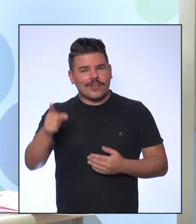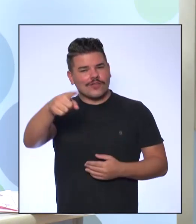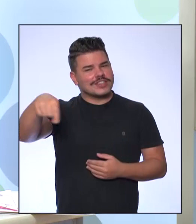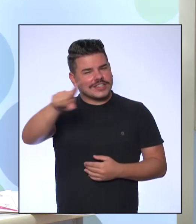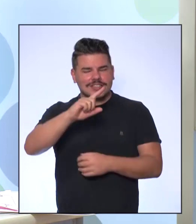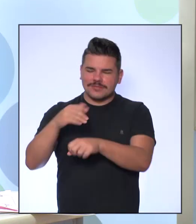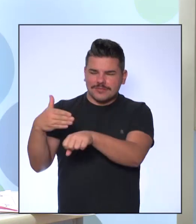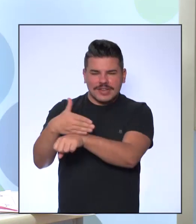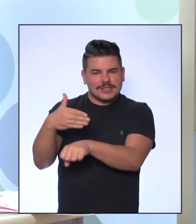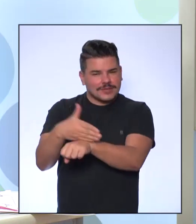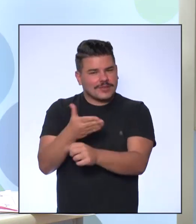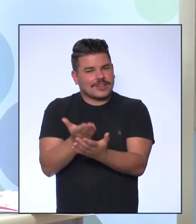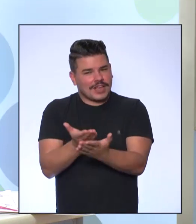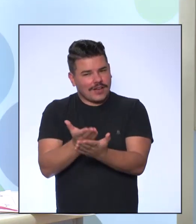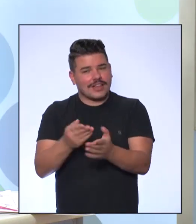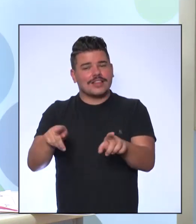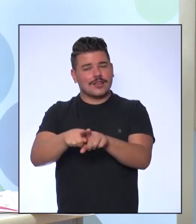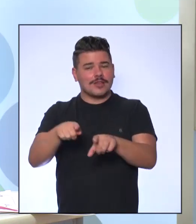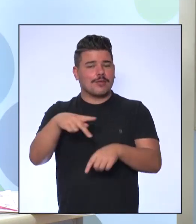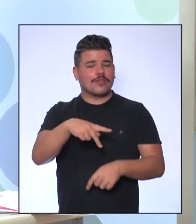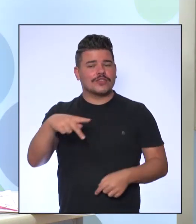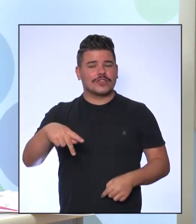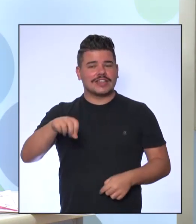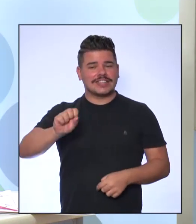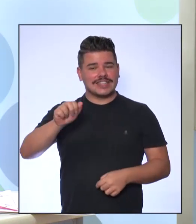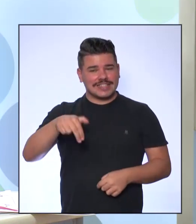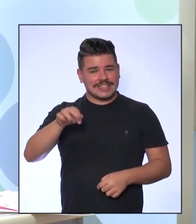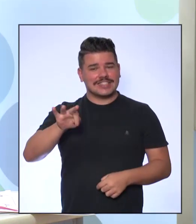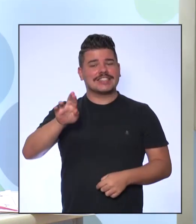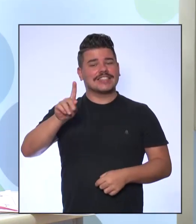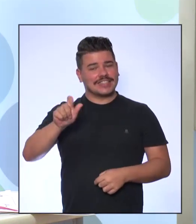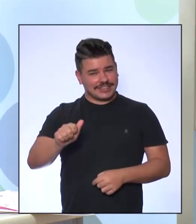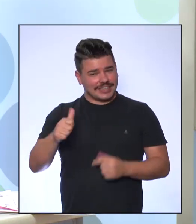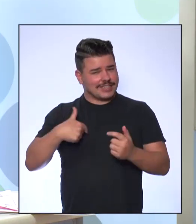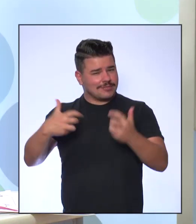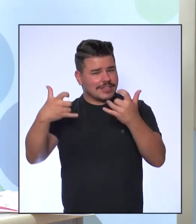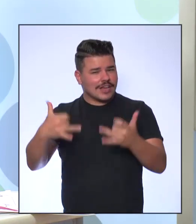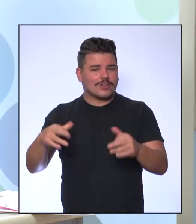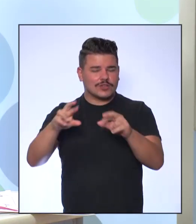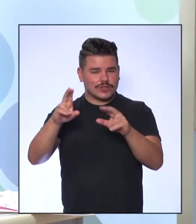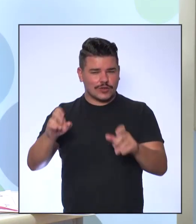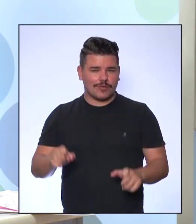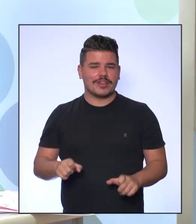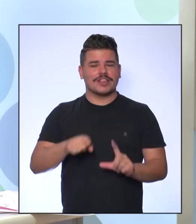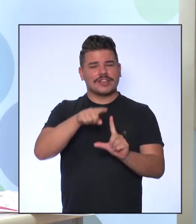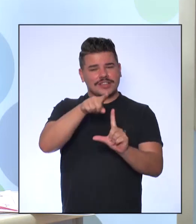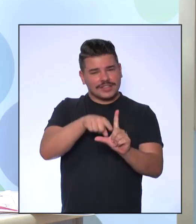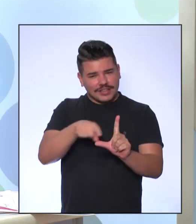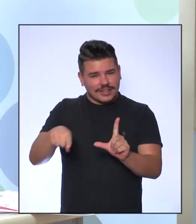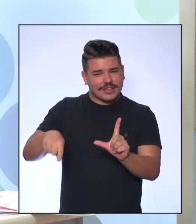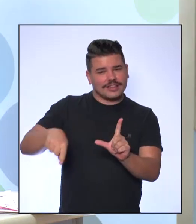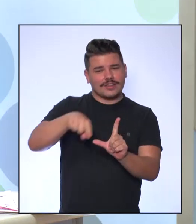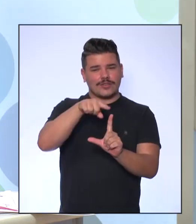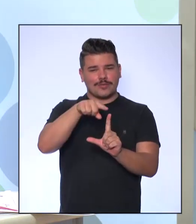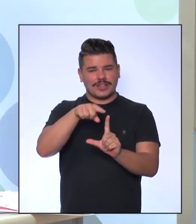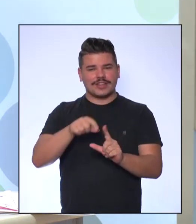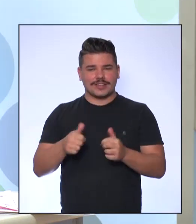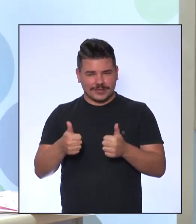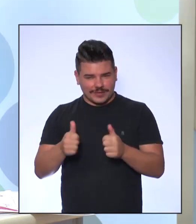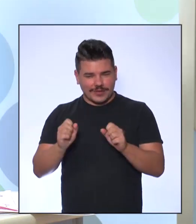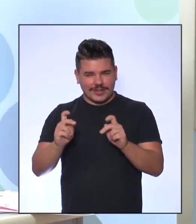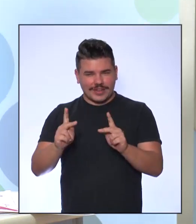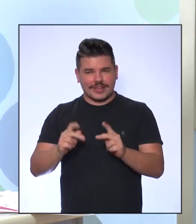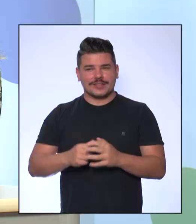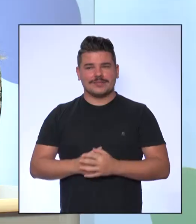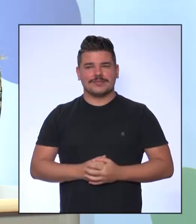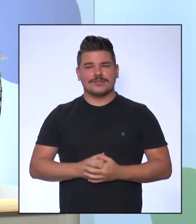de vocês, e a professora Sandra então vai dar a introdução sobre trigonometria no triângulo retângulo. Ok?